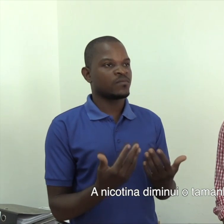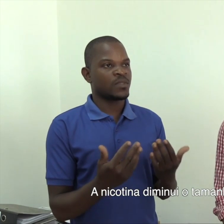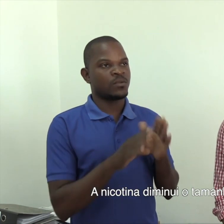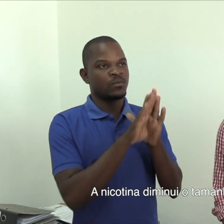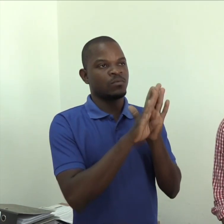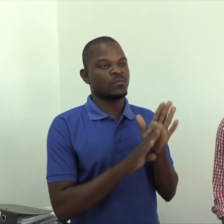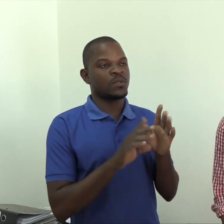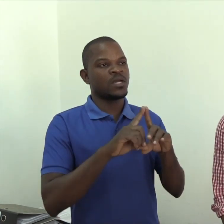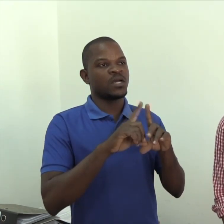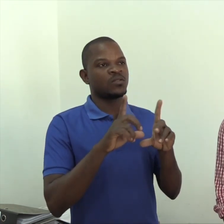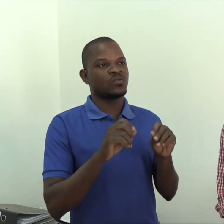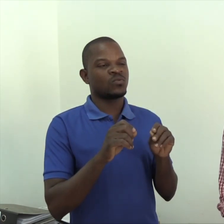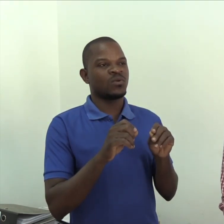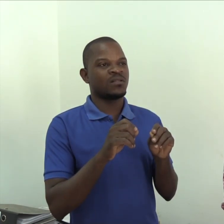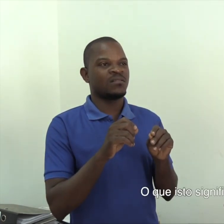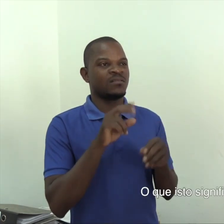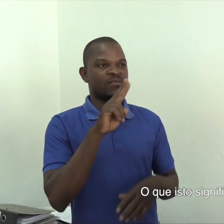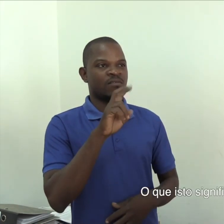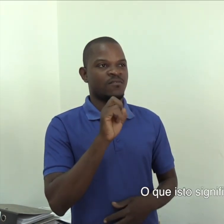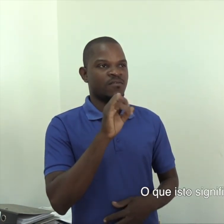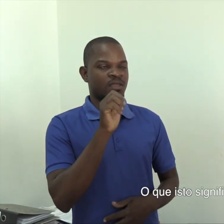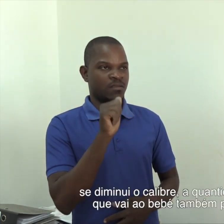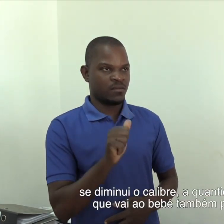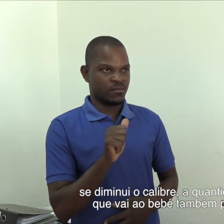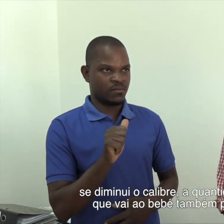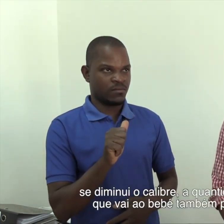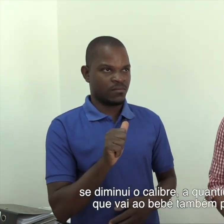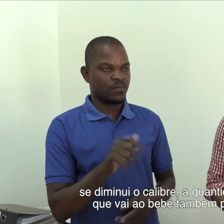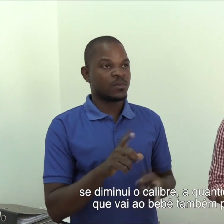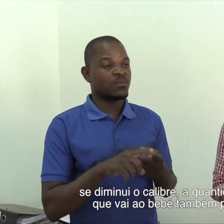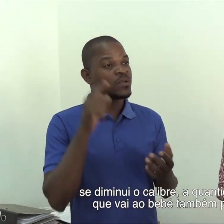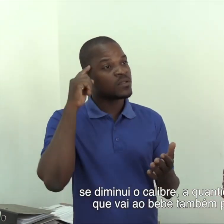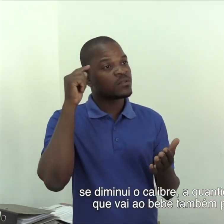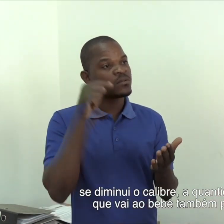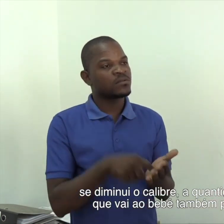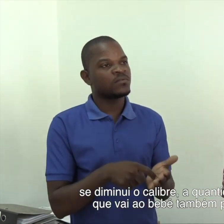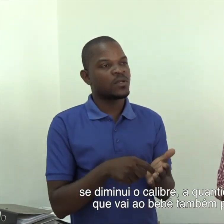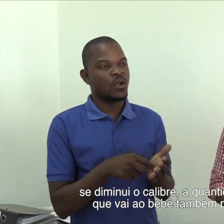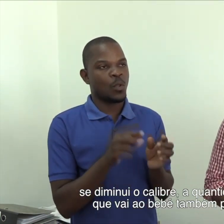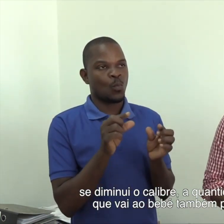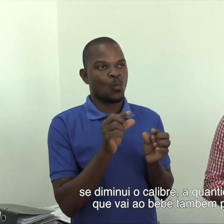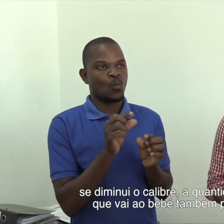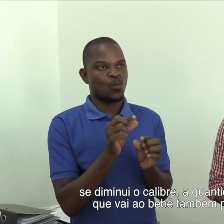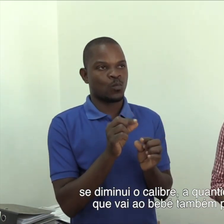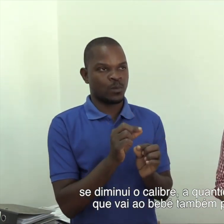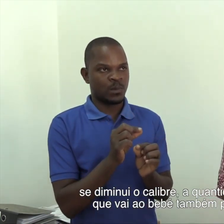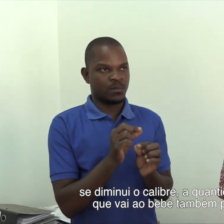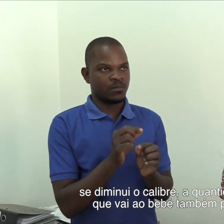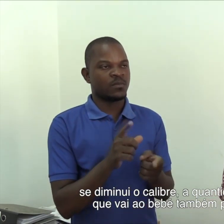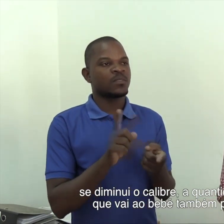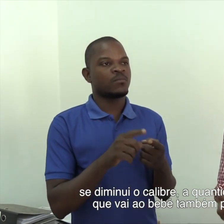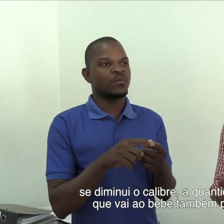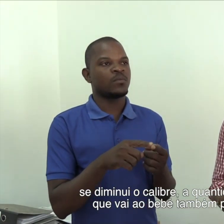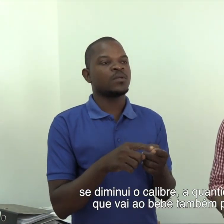vasos e com isto o que isto significa? Significa que se diminui o calibre a circulação a